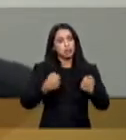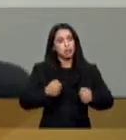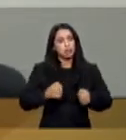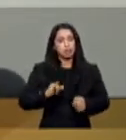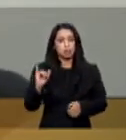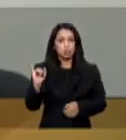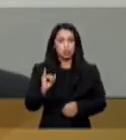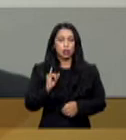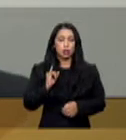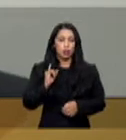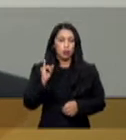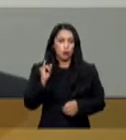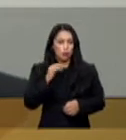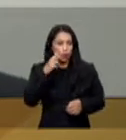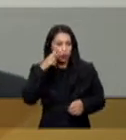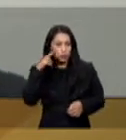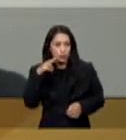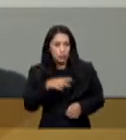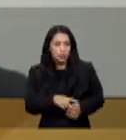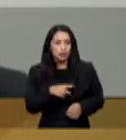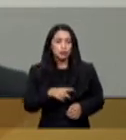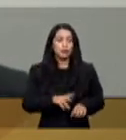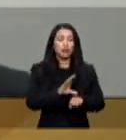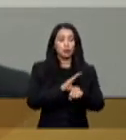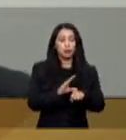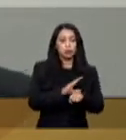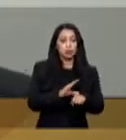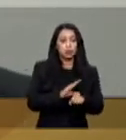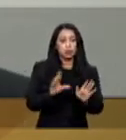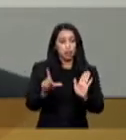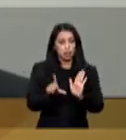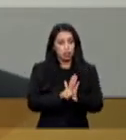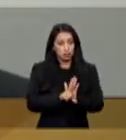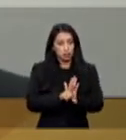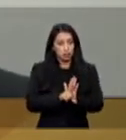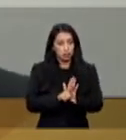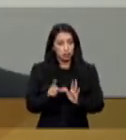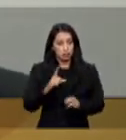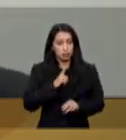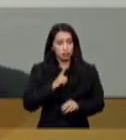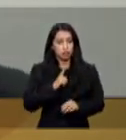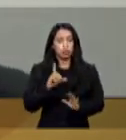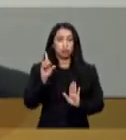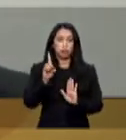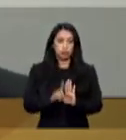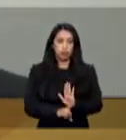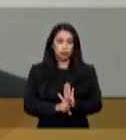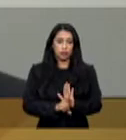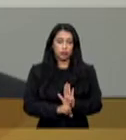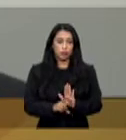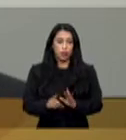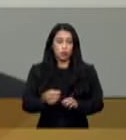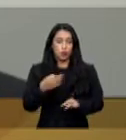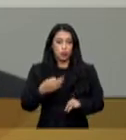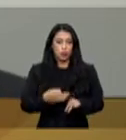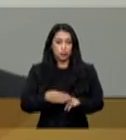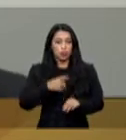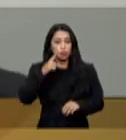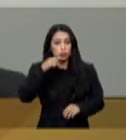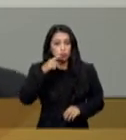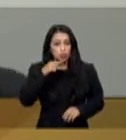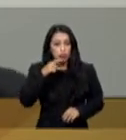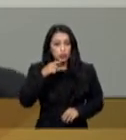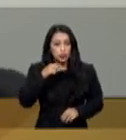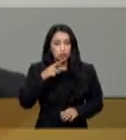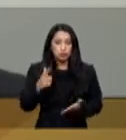da proporcionalidade no exame da constitucionalidade das leis restritivas de direitos, o eminente ministro Gilmar Mendes, na sua